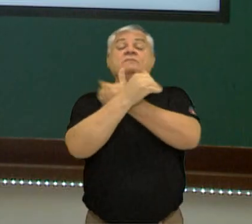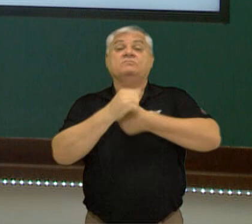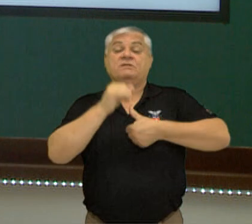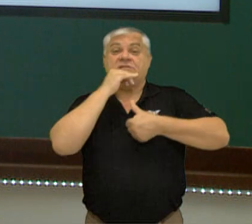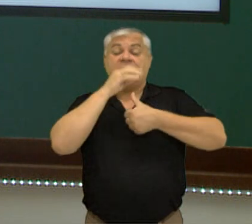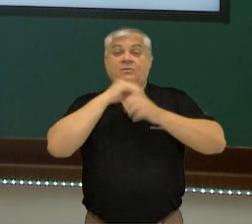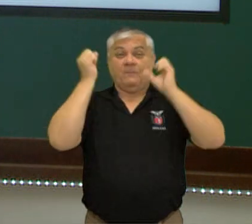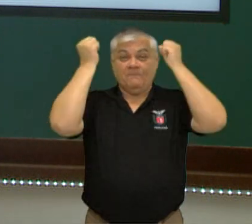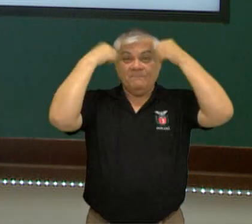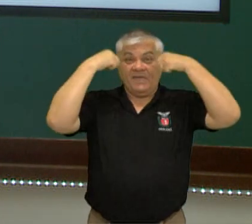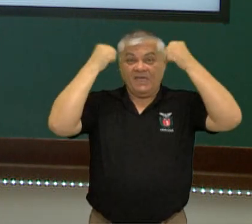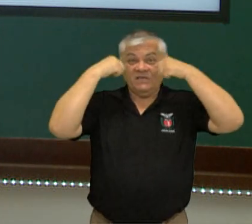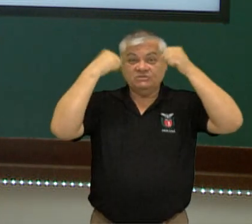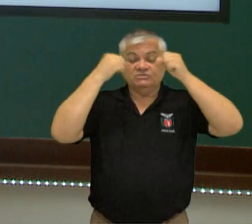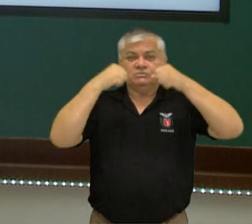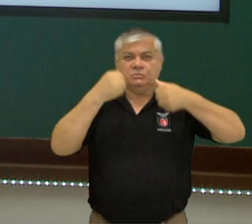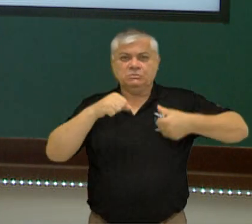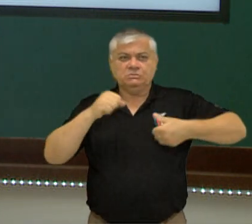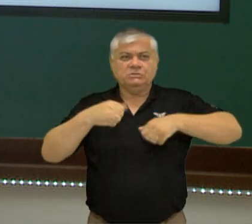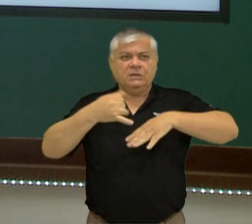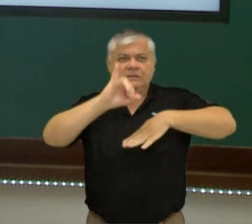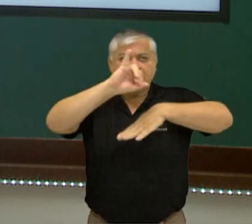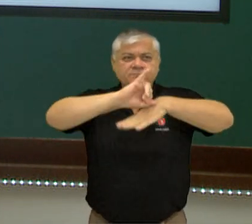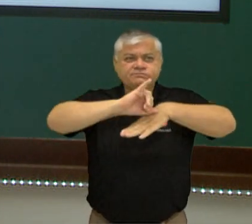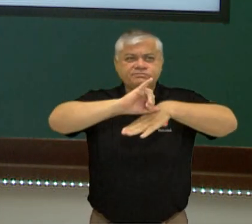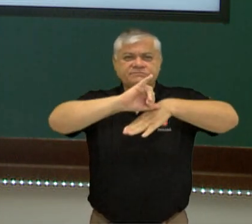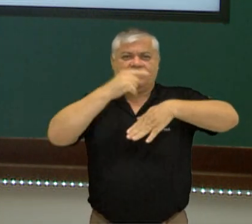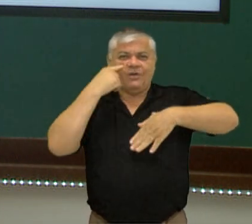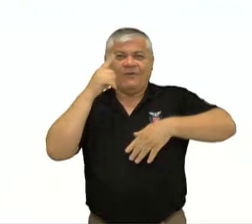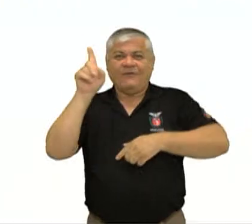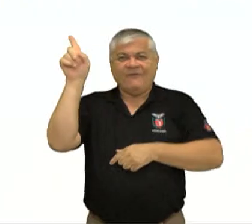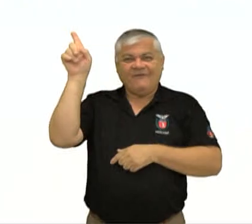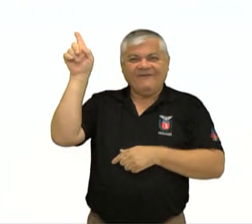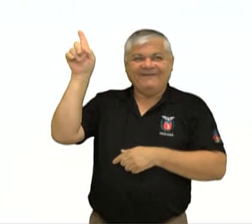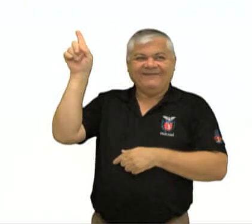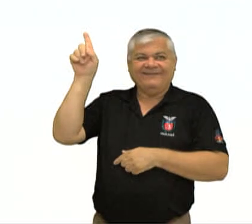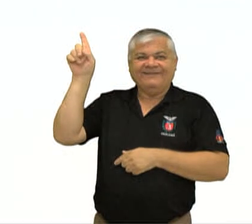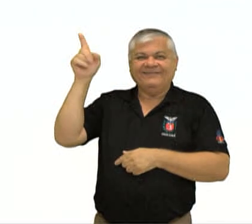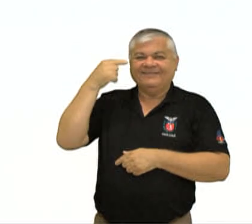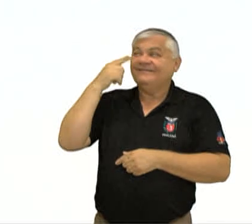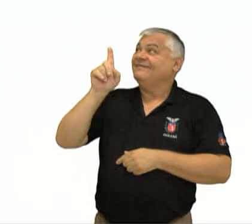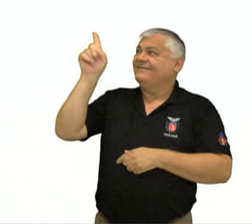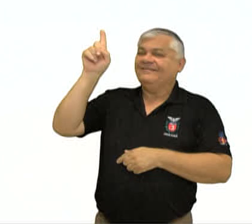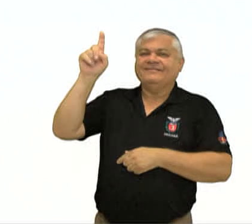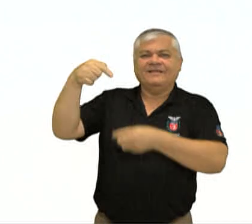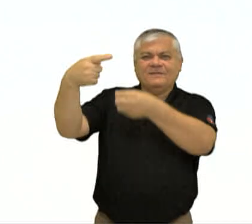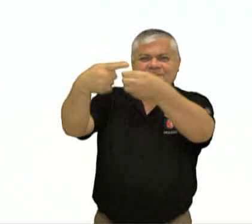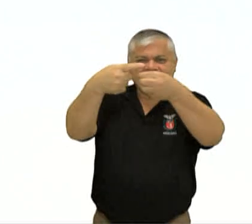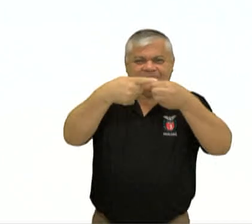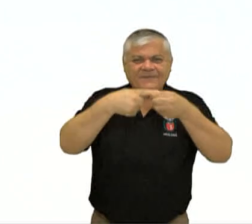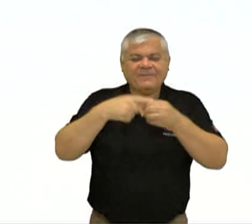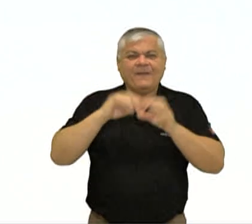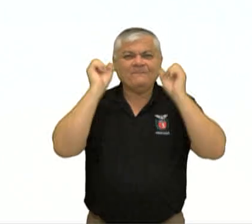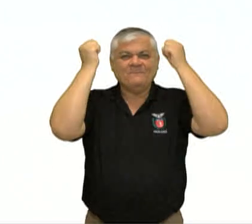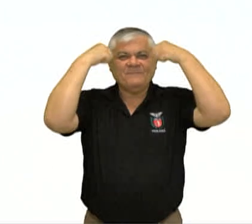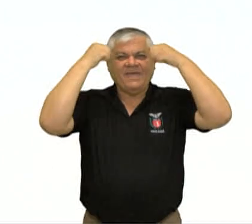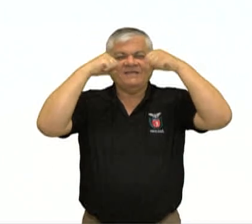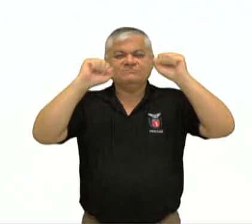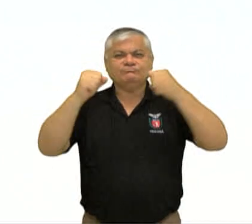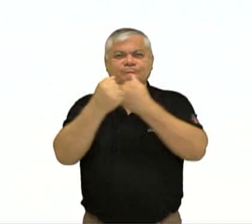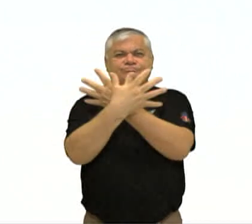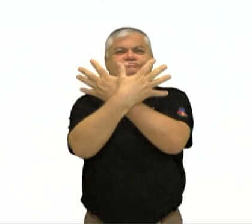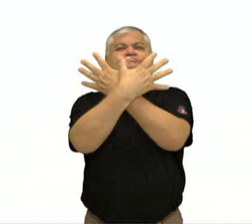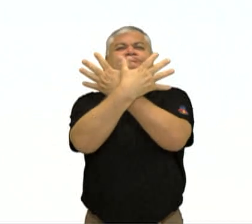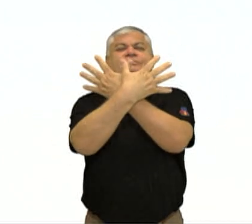México e parte da América Central. Então trago aqui o mapa, né, da onde a gente vai ter a localização do Império